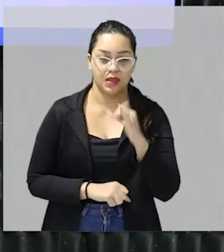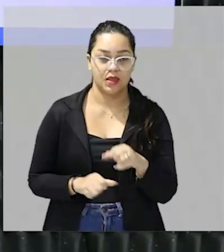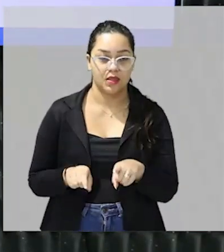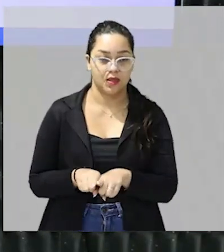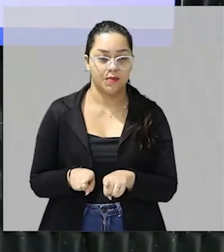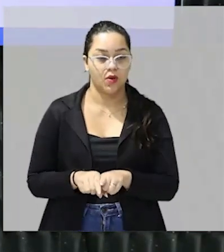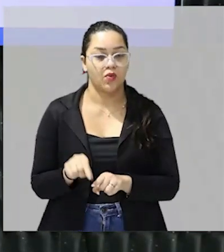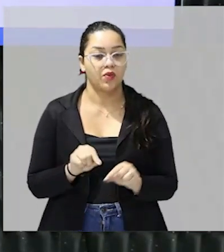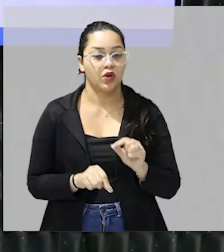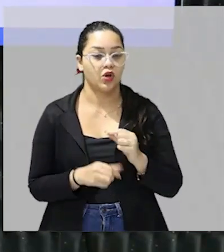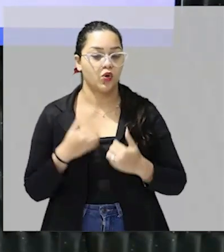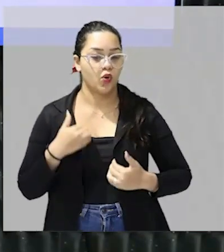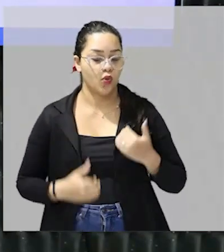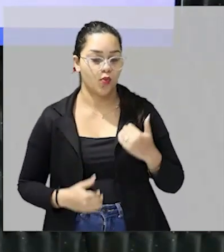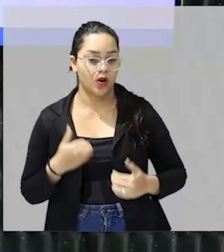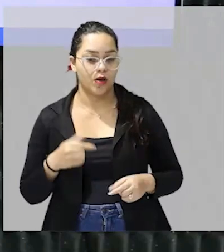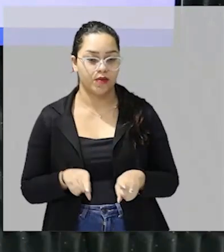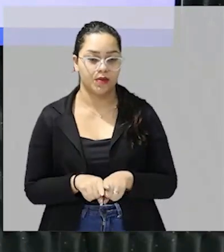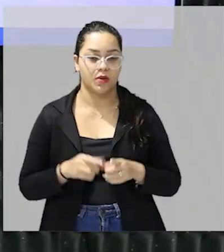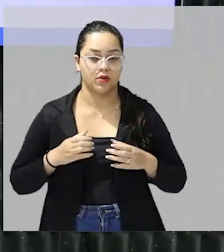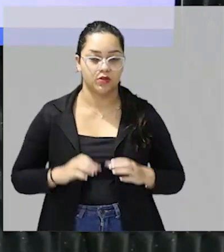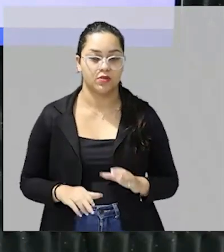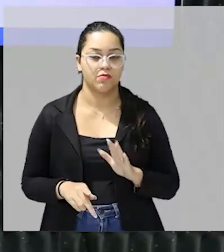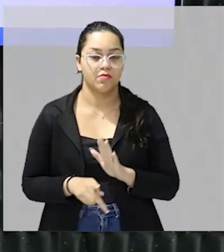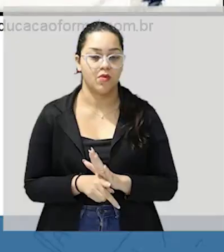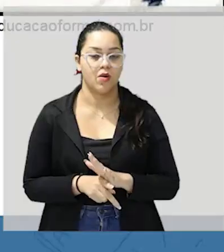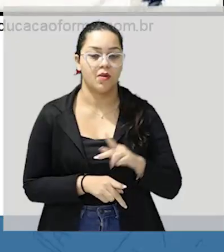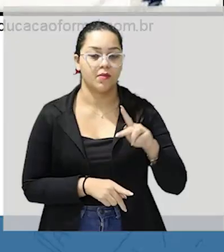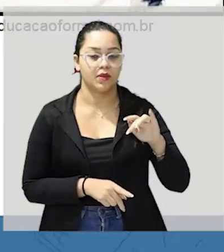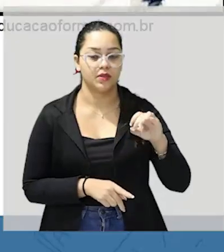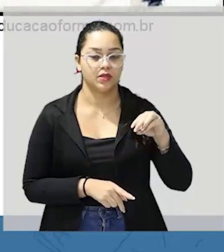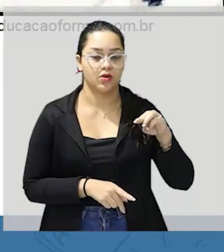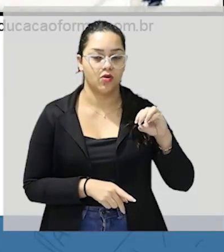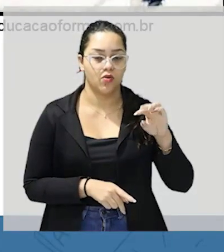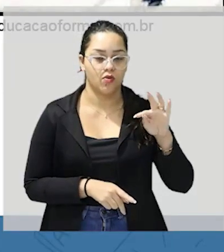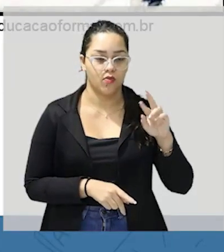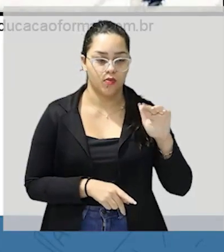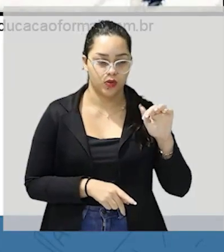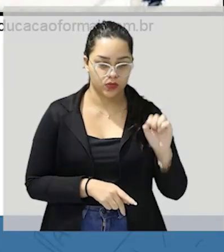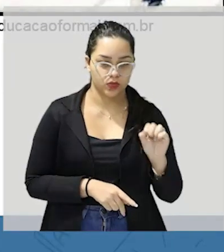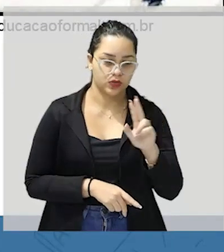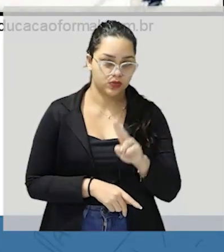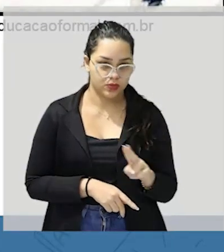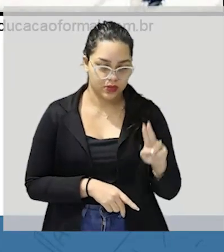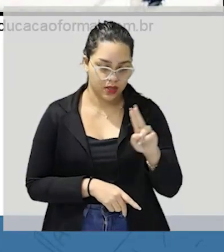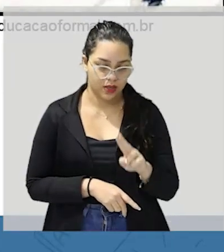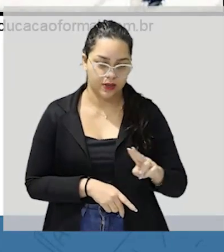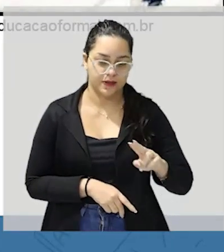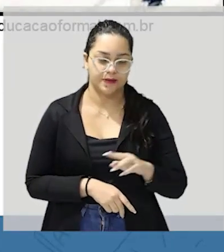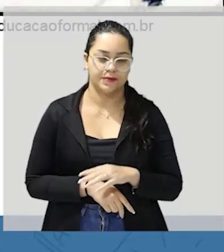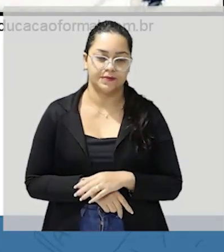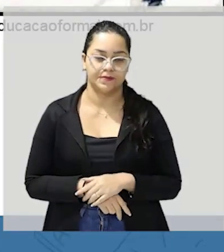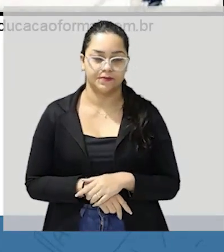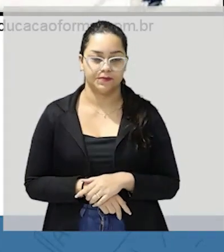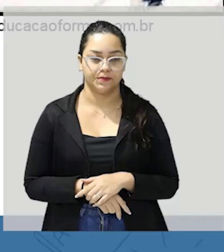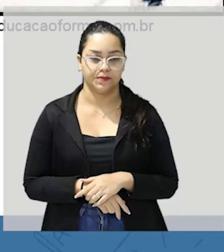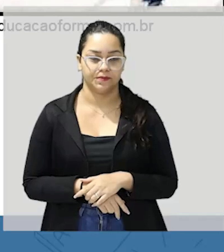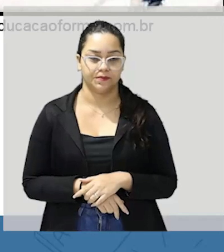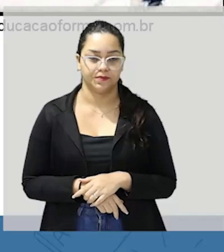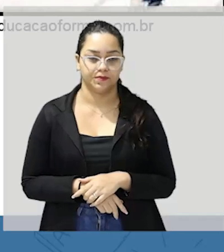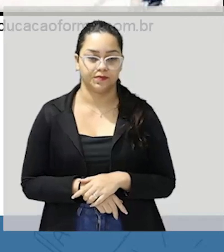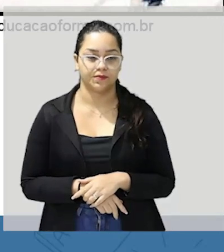de qualidade física interveniente, sistema energético preponderante, segmento corporal e coordenação psicomotora